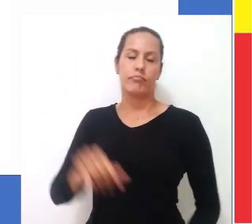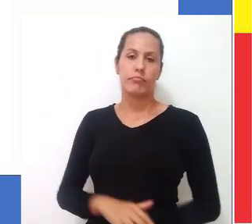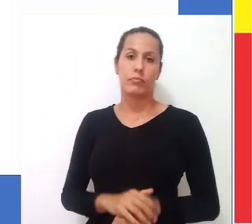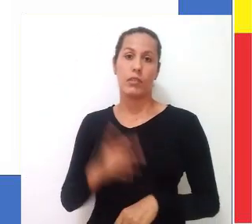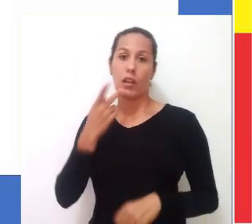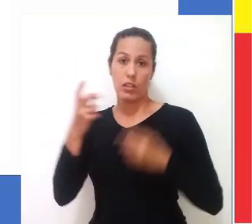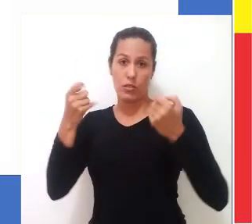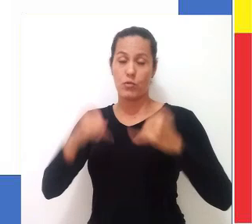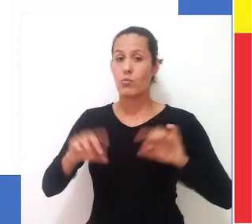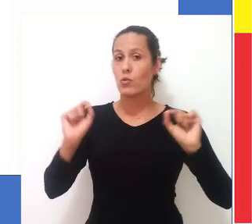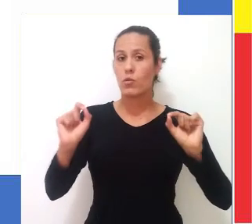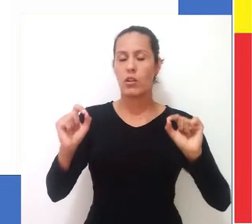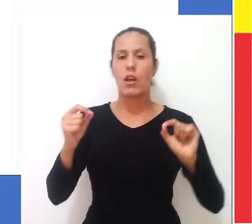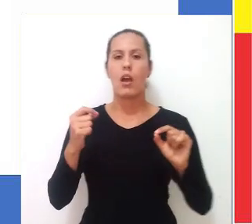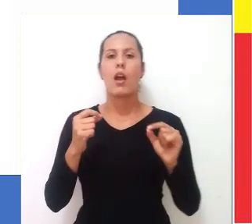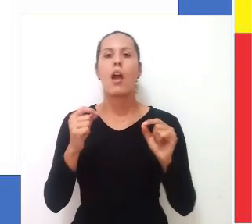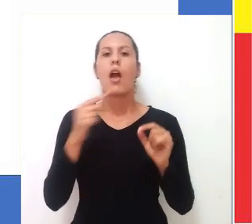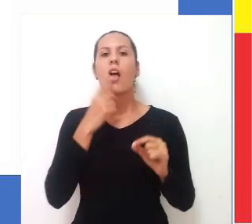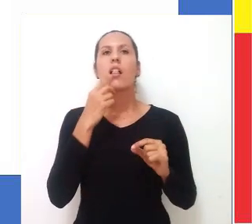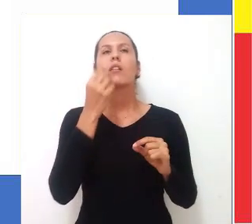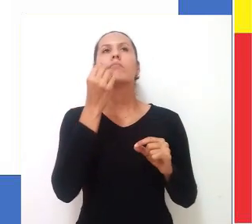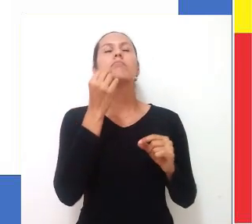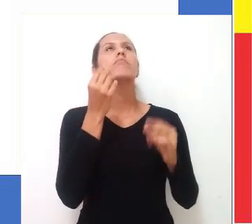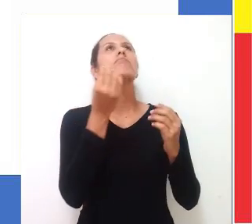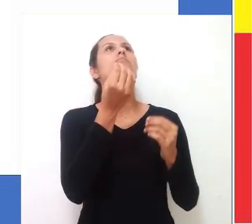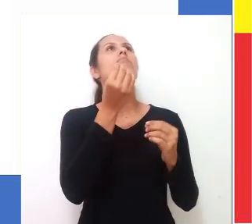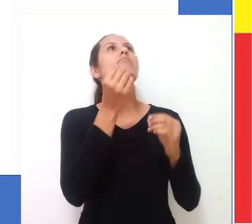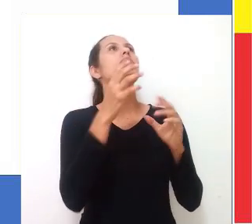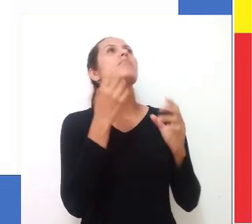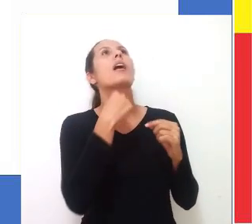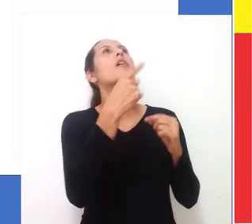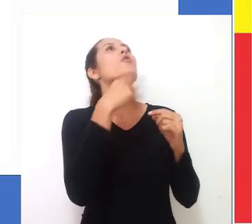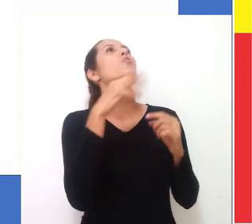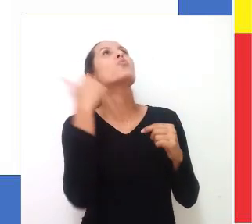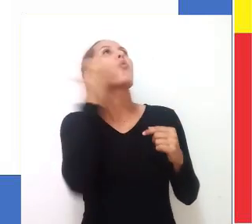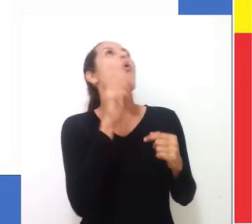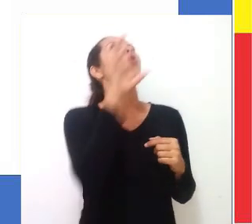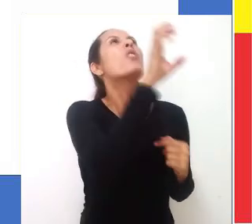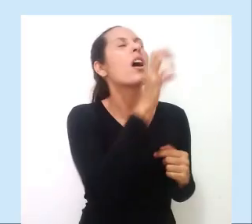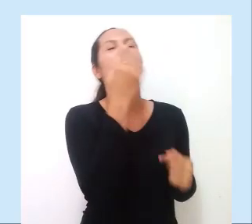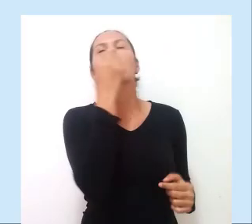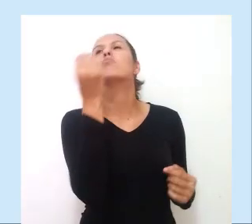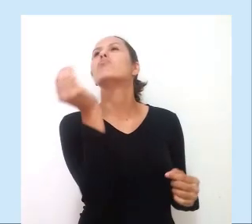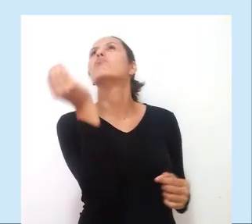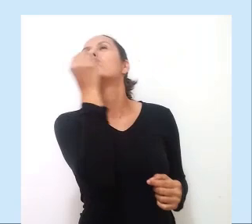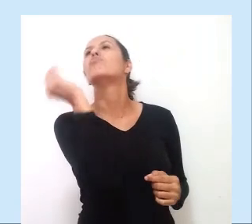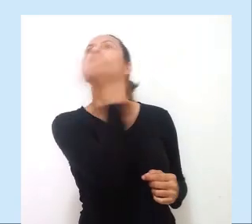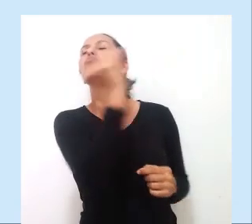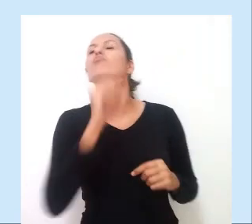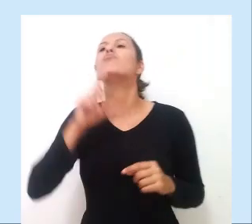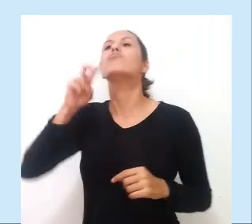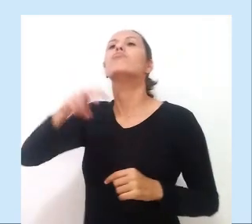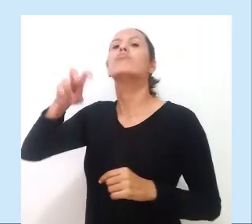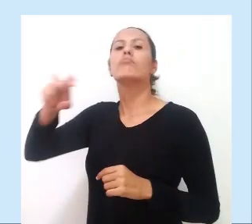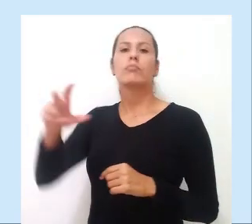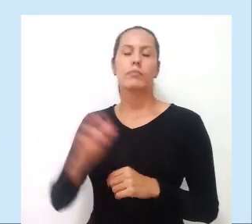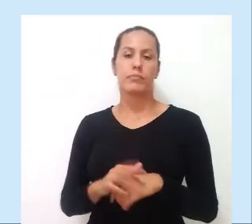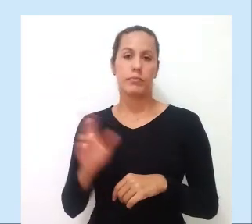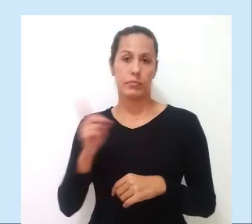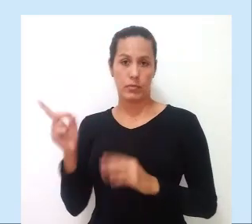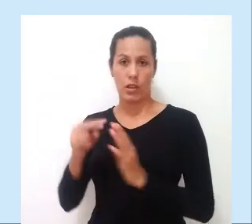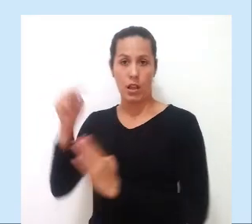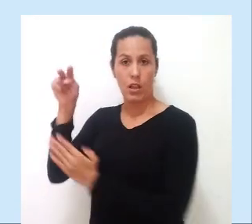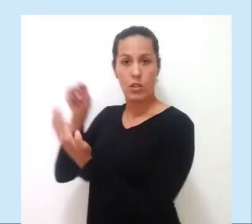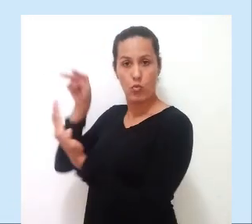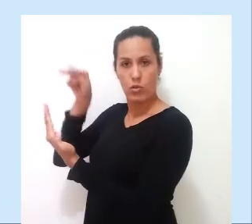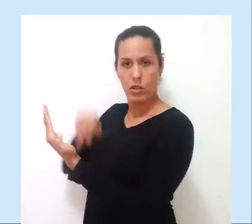da história está dizendo o seguinte, que ela despreza aquilo que ela não pode ter, que ela não pode pegar. E após a leitura do texto, eu tenho para